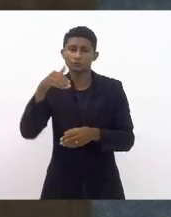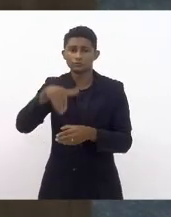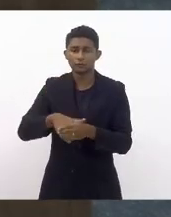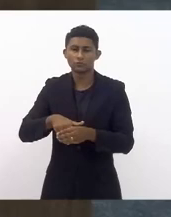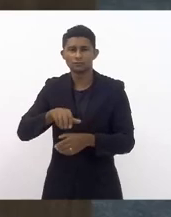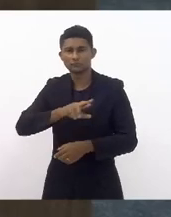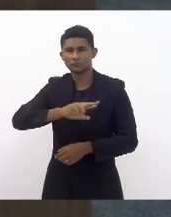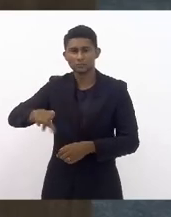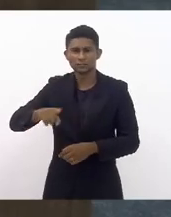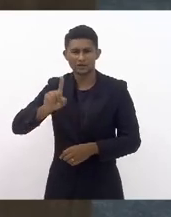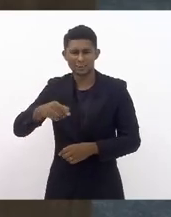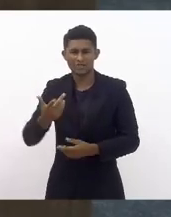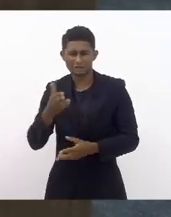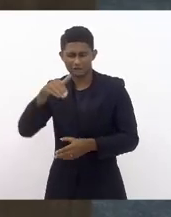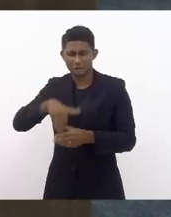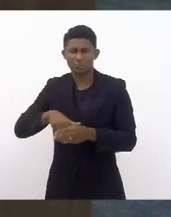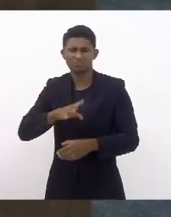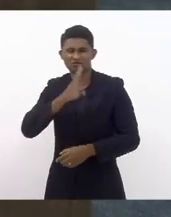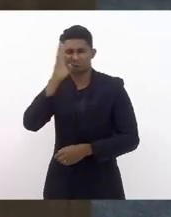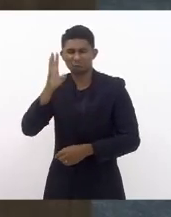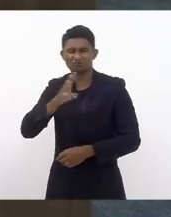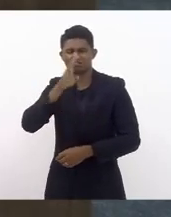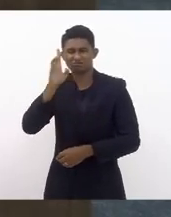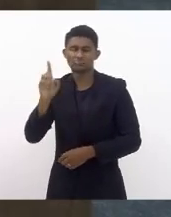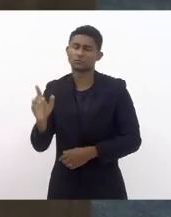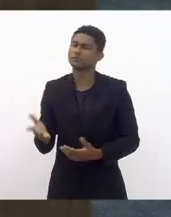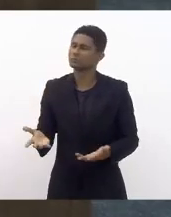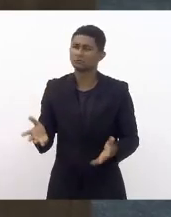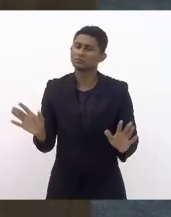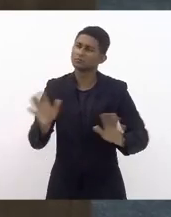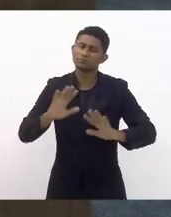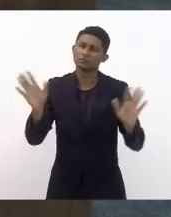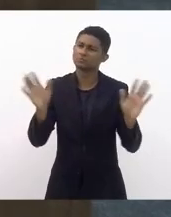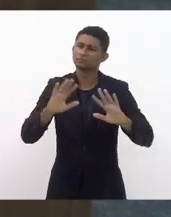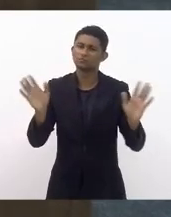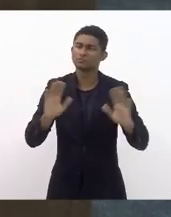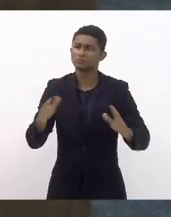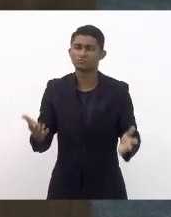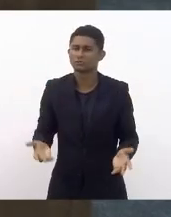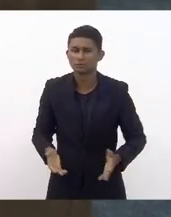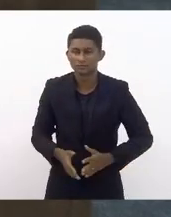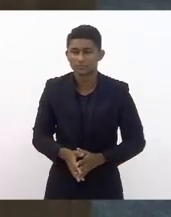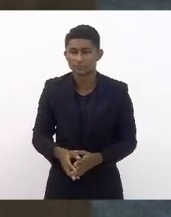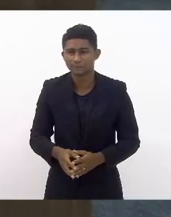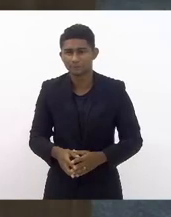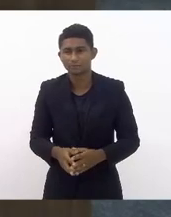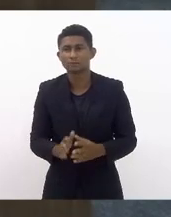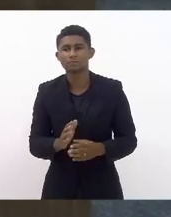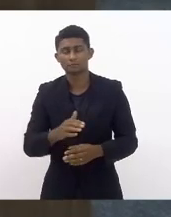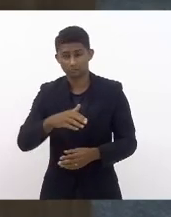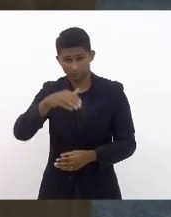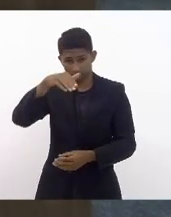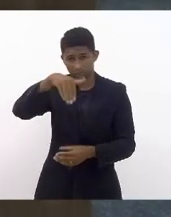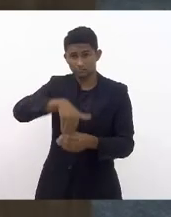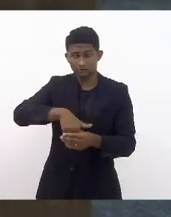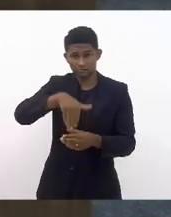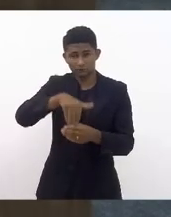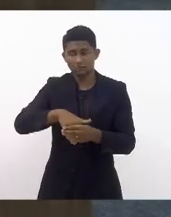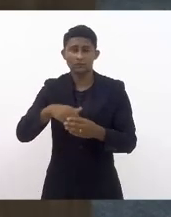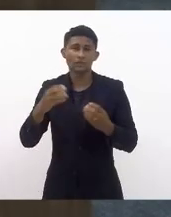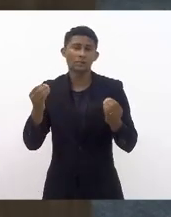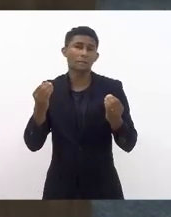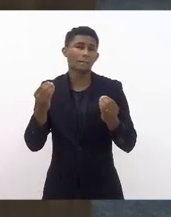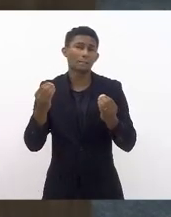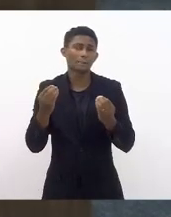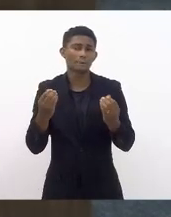não é voto de cabresto, não é voto para garantir um curral eleitoral. É um voto para garantir